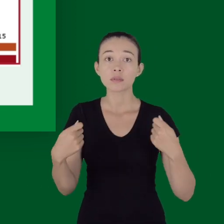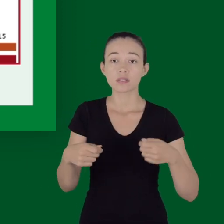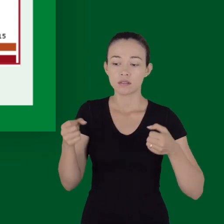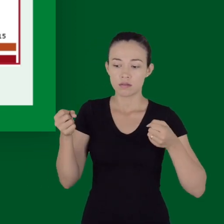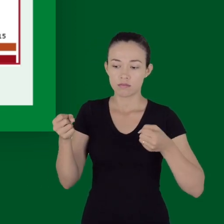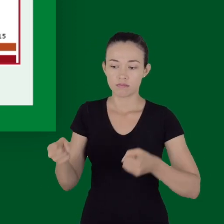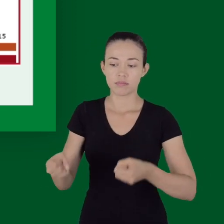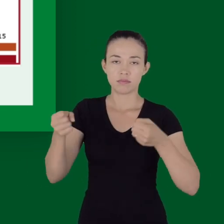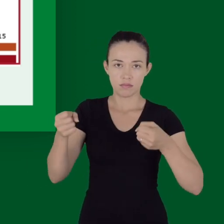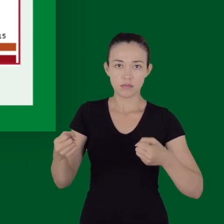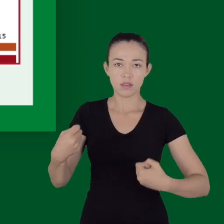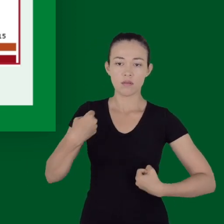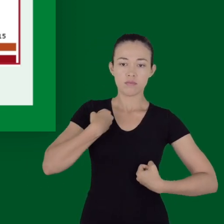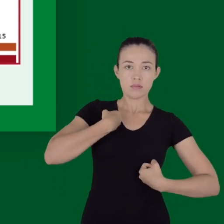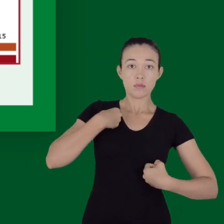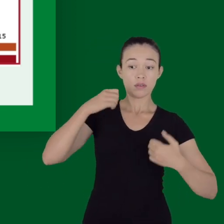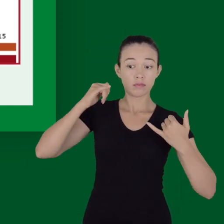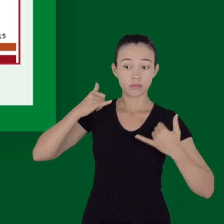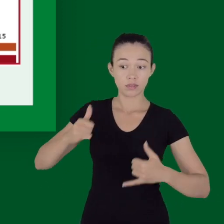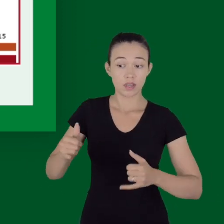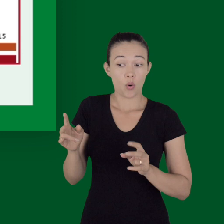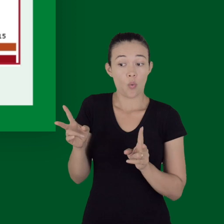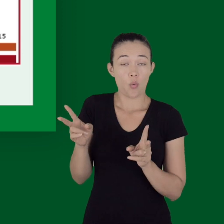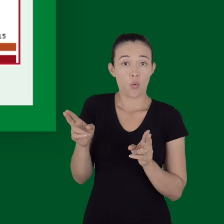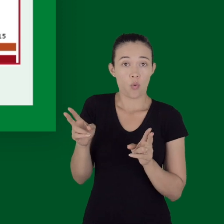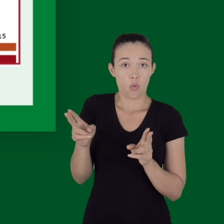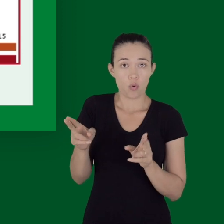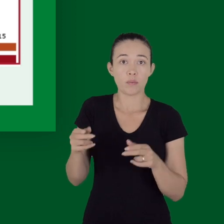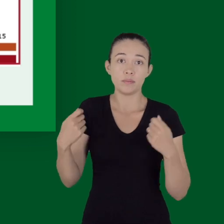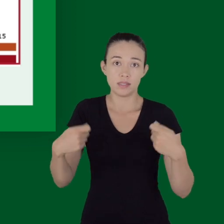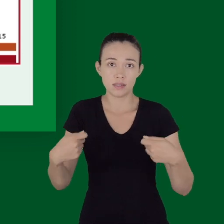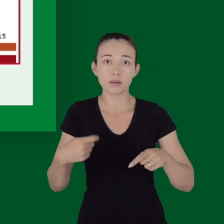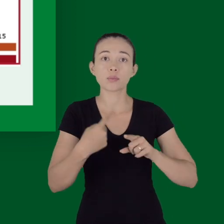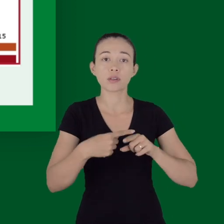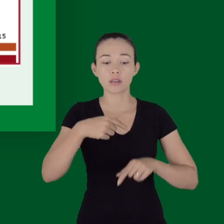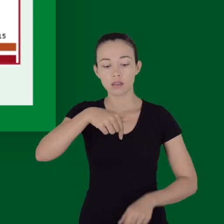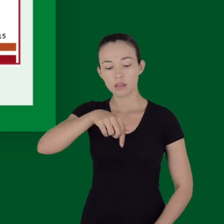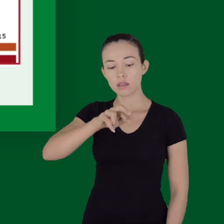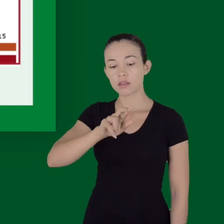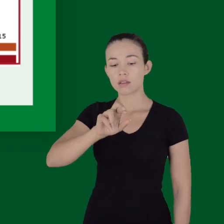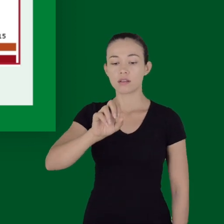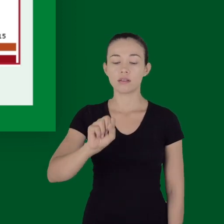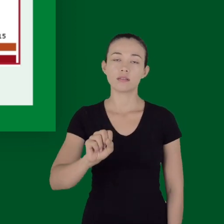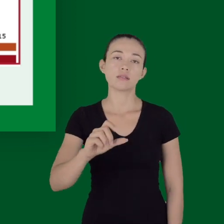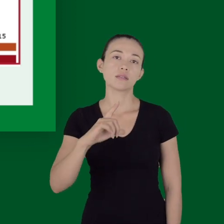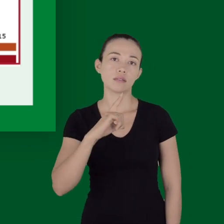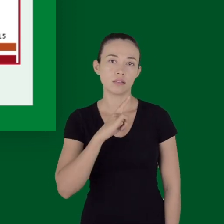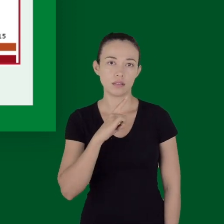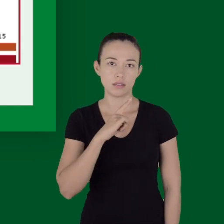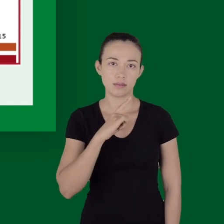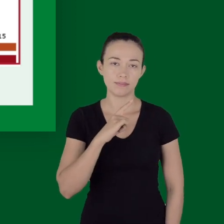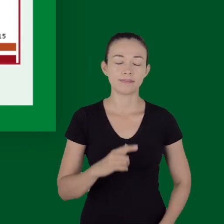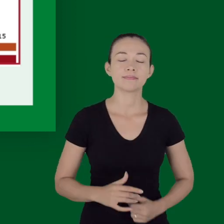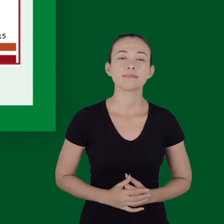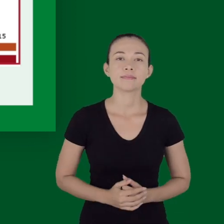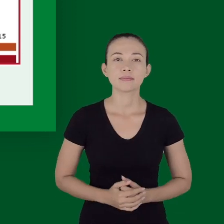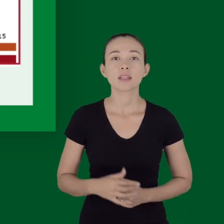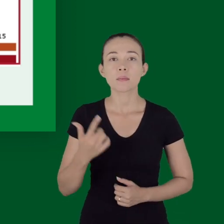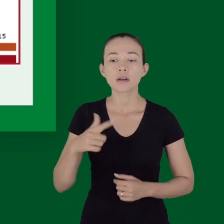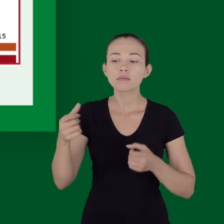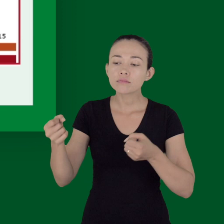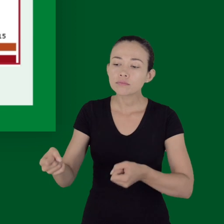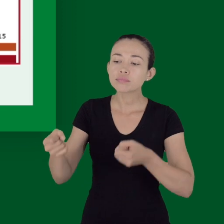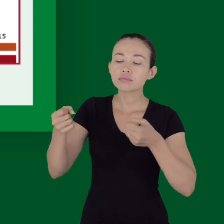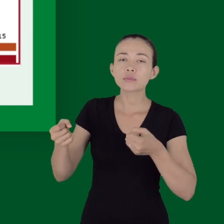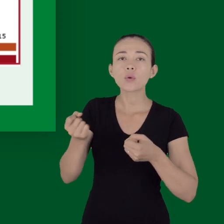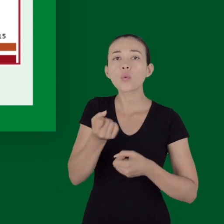E a dose da cardioversão, ela é mais baixa no flutter. A gente começa com 50 e vai